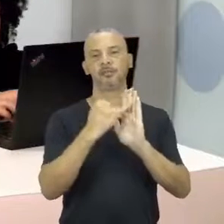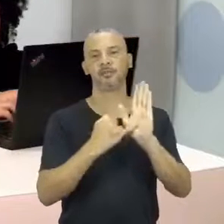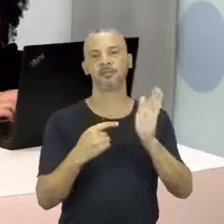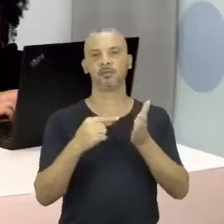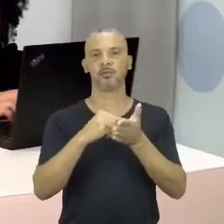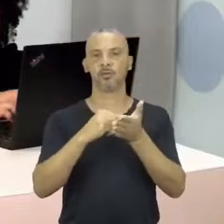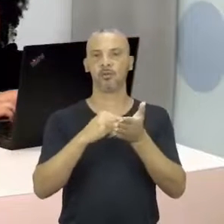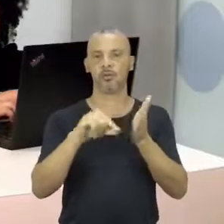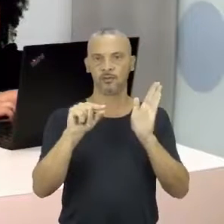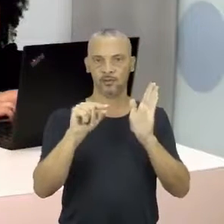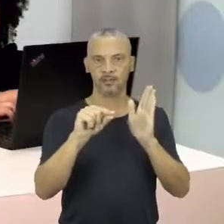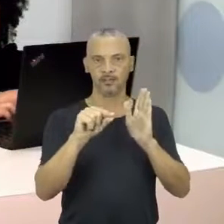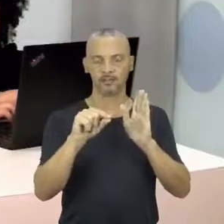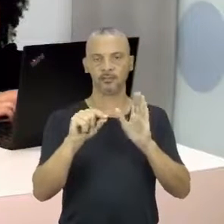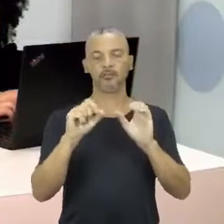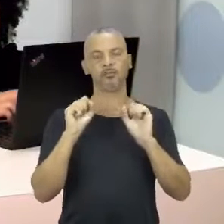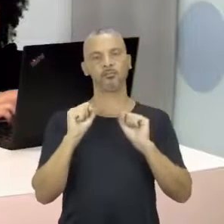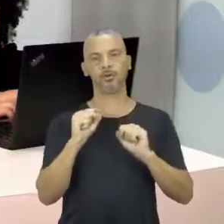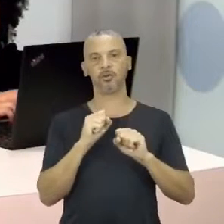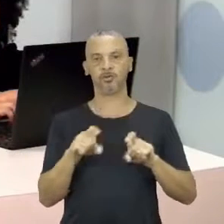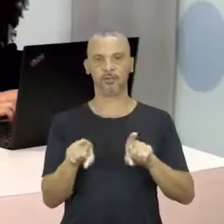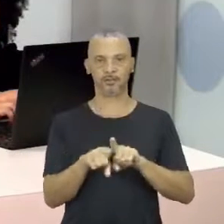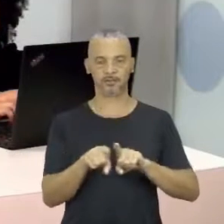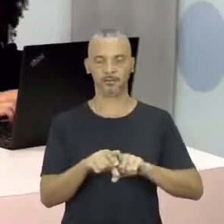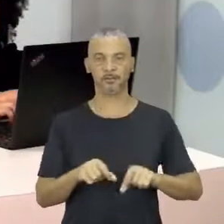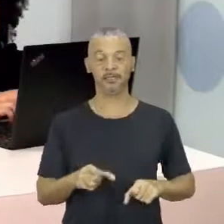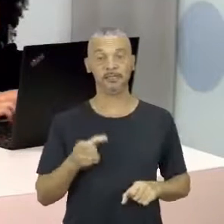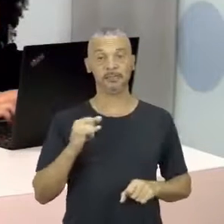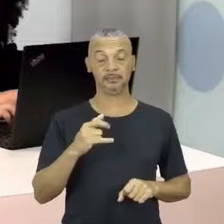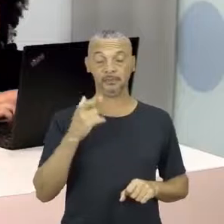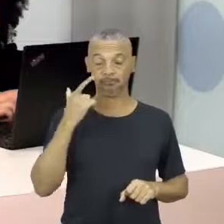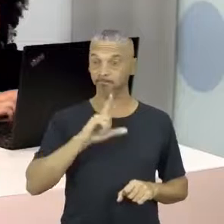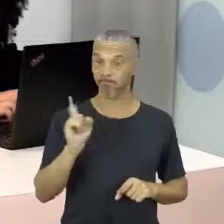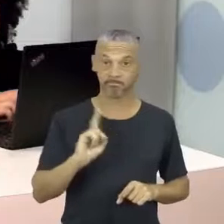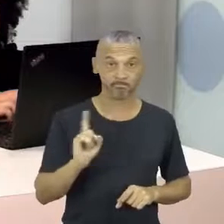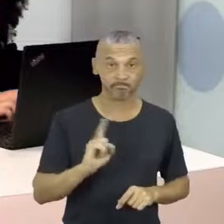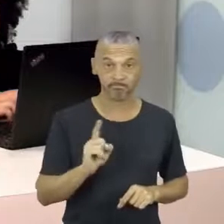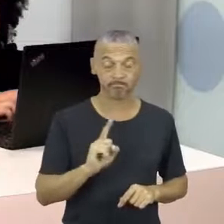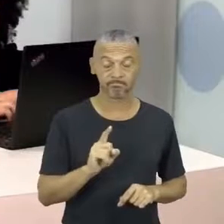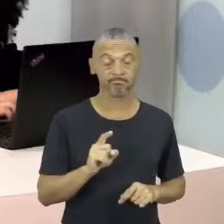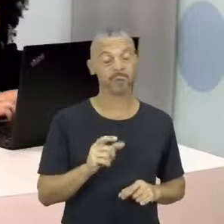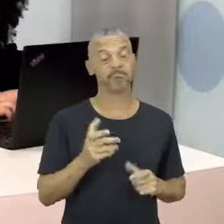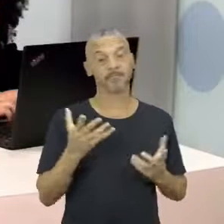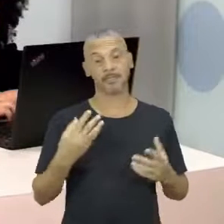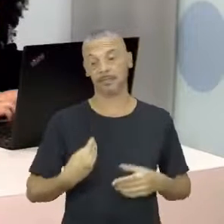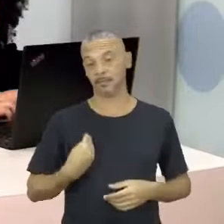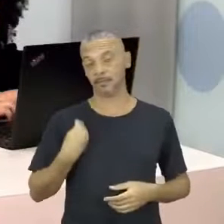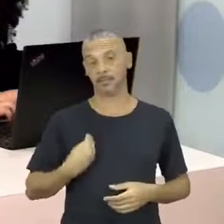contratação, para fins de processo seletivo para contratação temporária. Se ele não realizou a inscrição lá, ele não